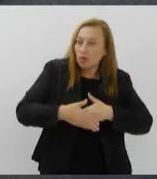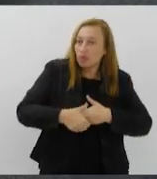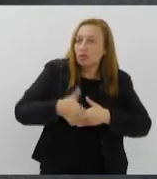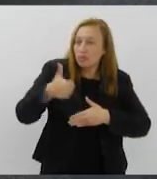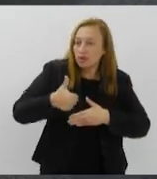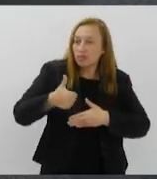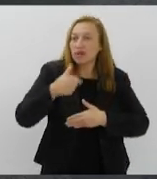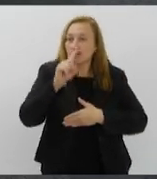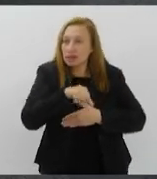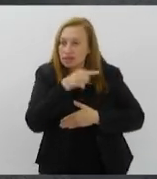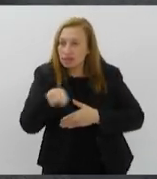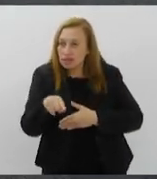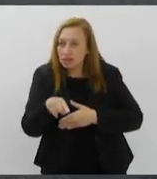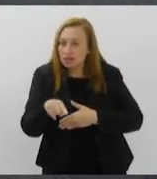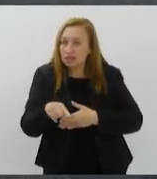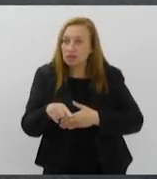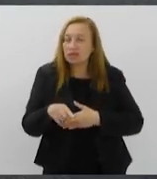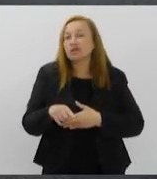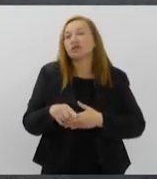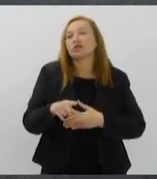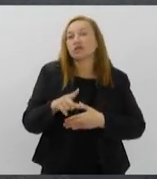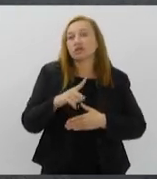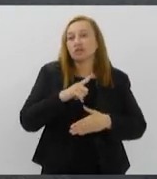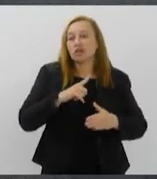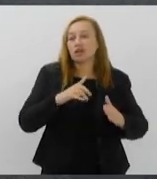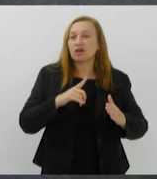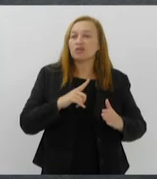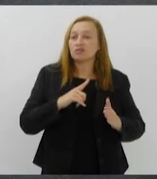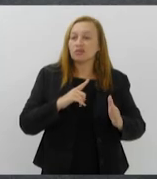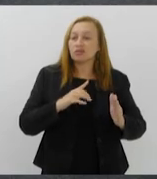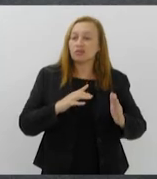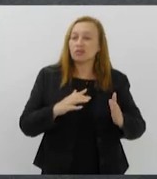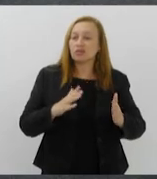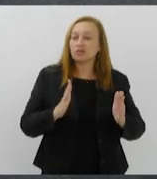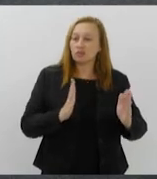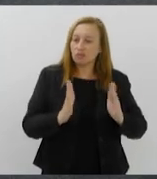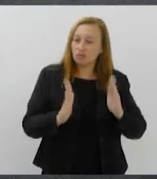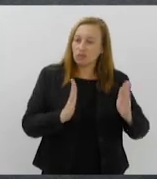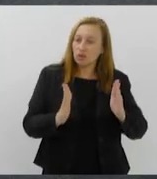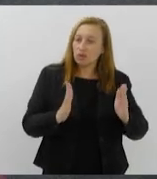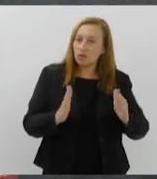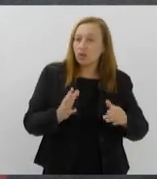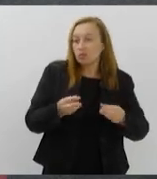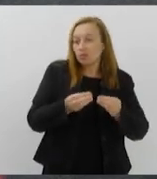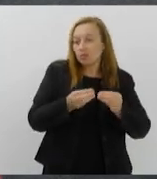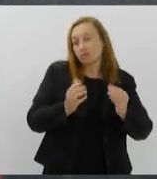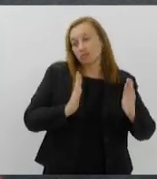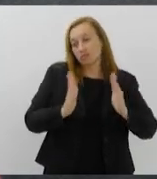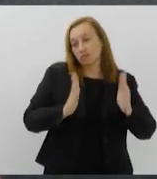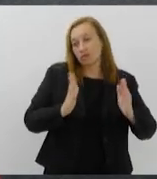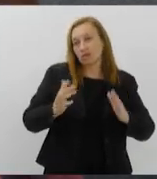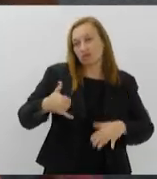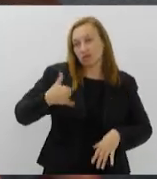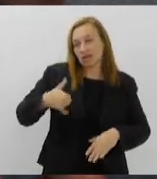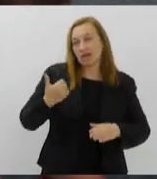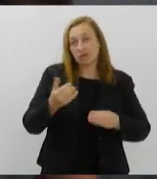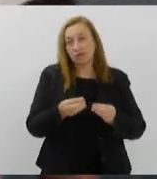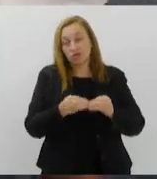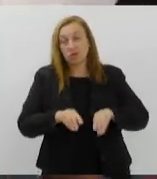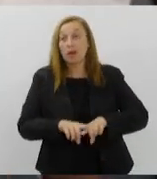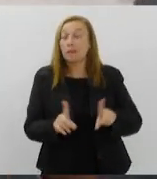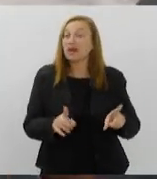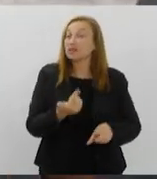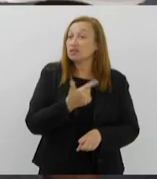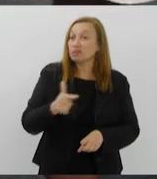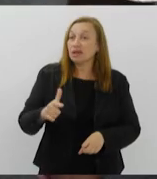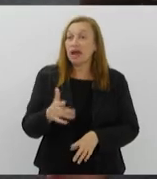foi cancelada, e com isso houve um interregno aí da idade. Mas, lamentavelmente, não haverá